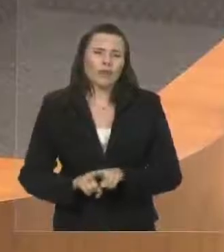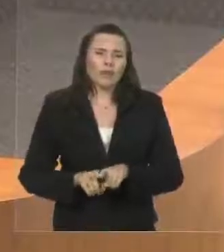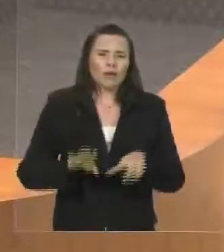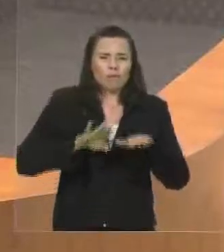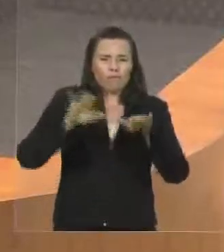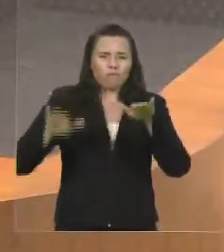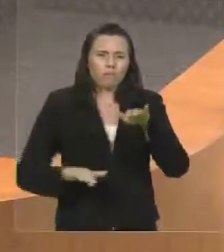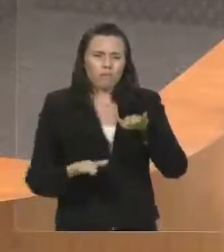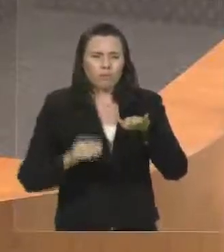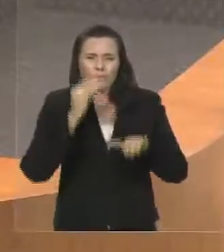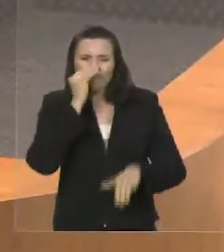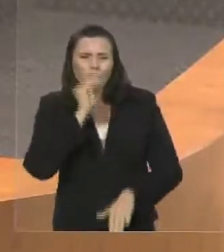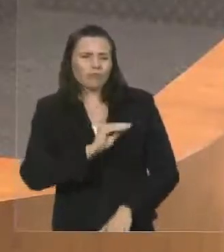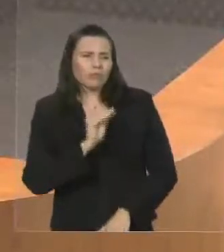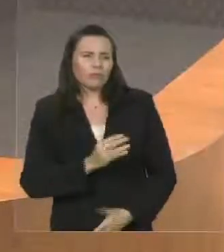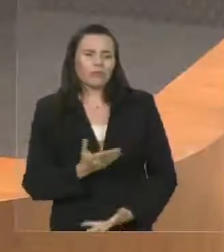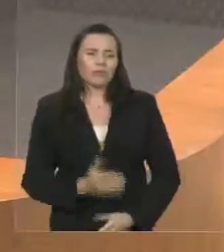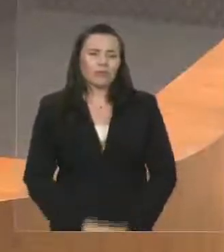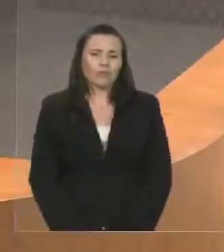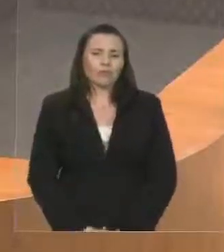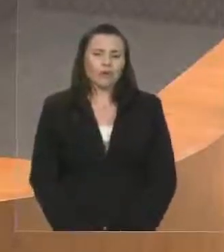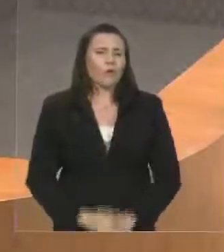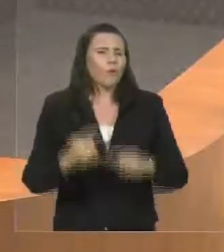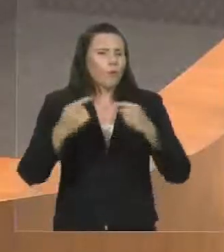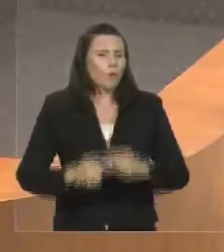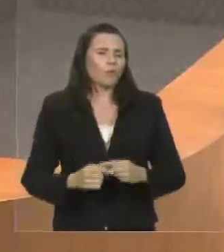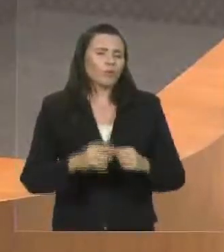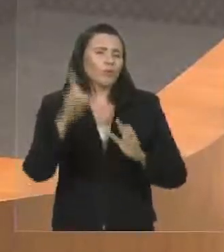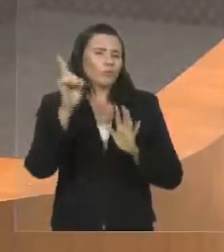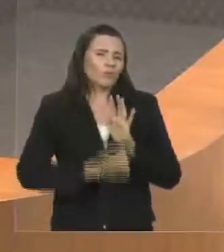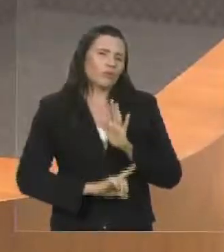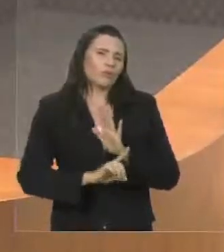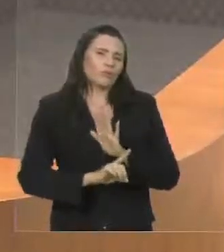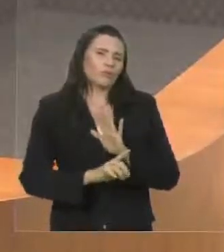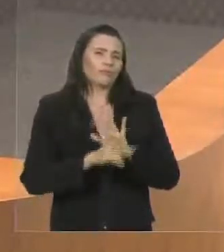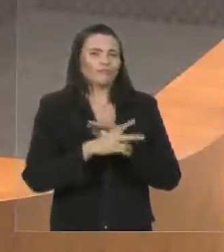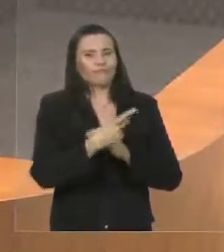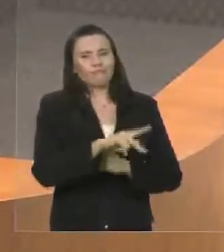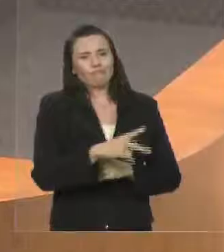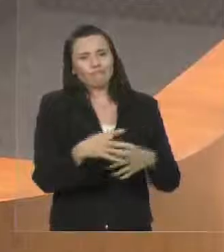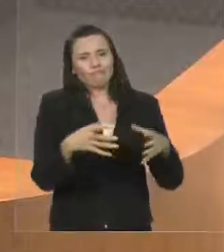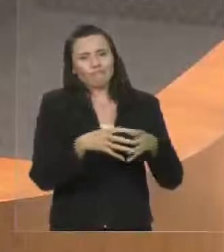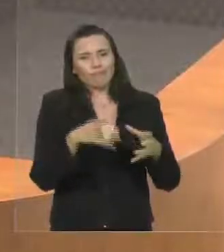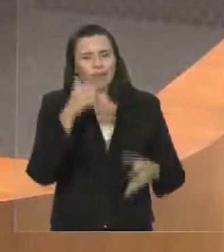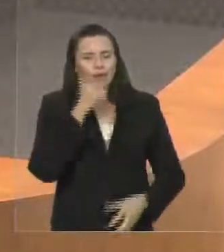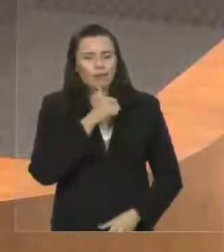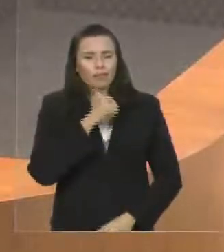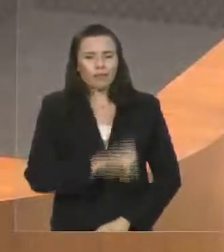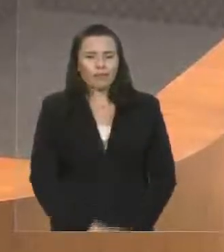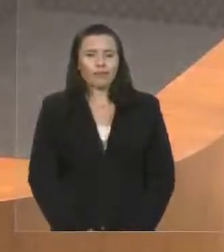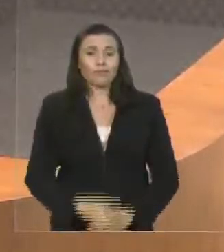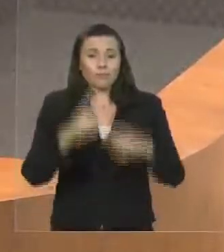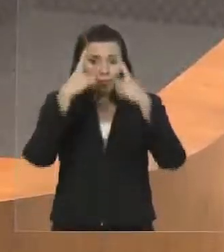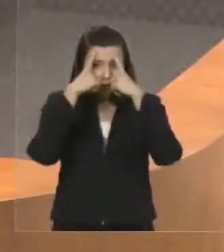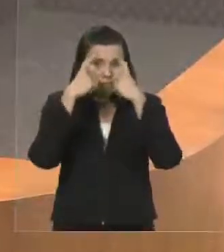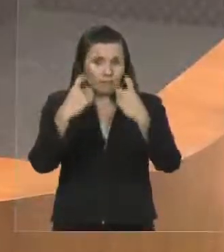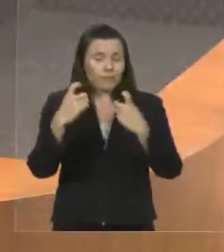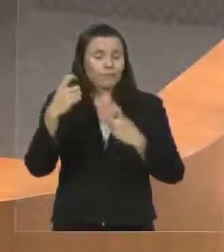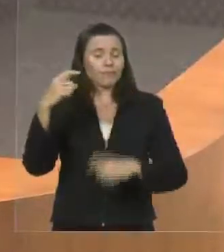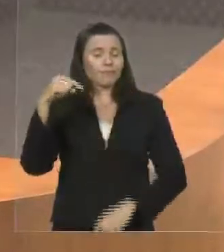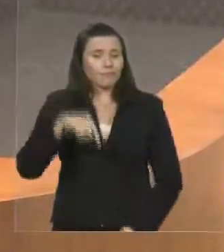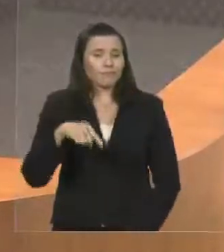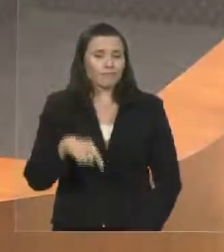preconceito contra as mulheres e seus direitos. E a violência contra a mulher no Maranhão, ela tem sido uma tragédia